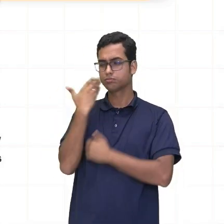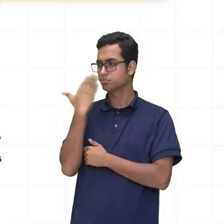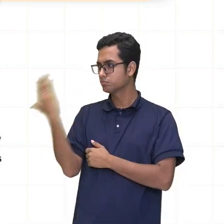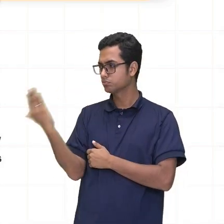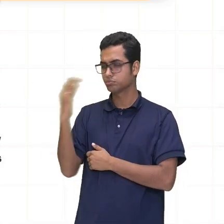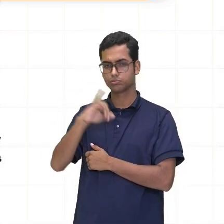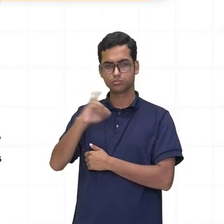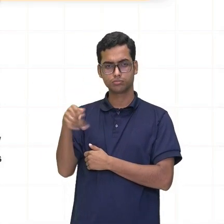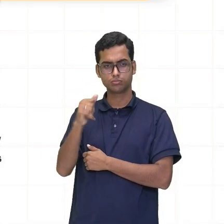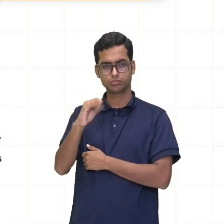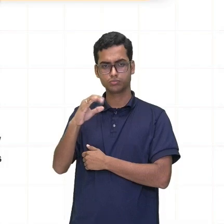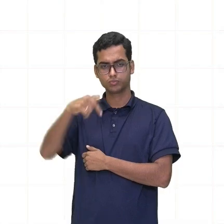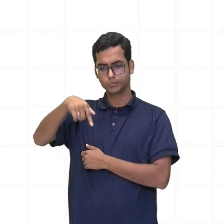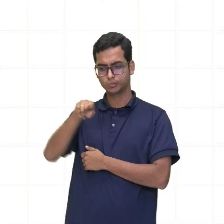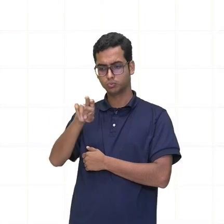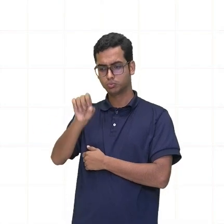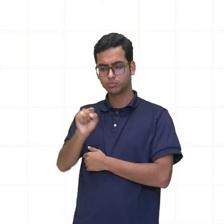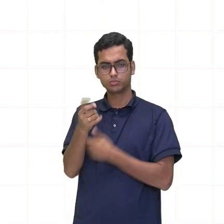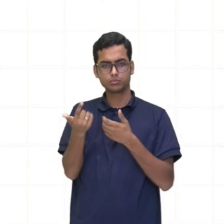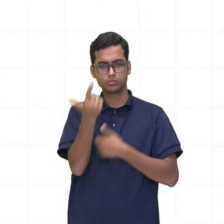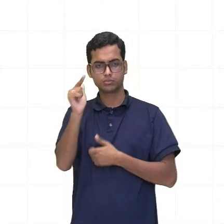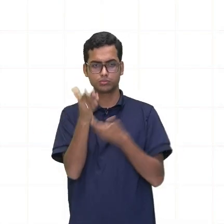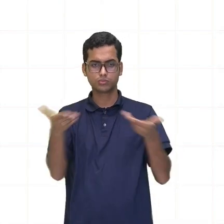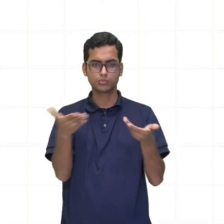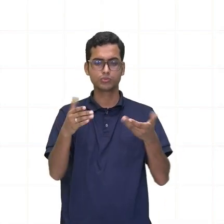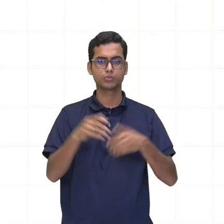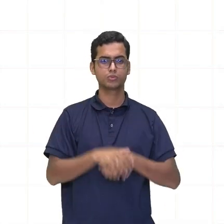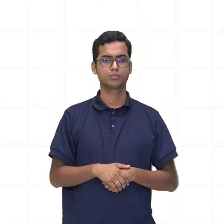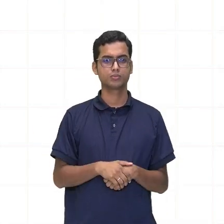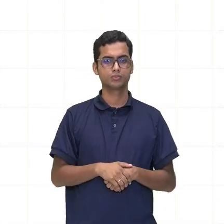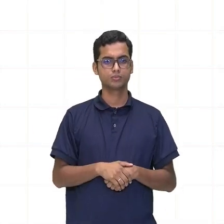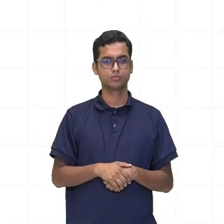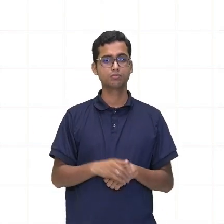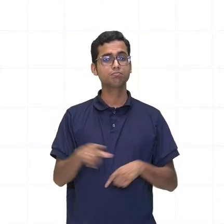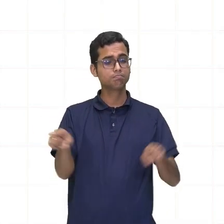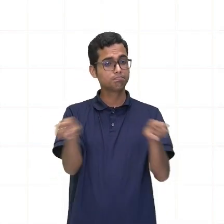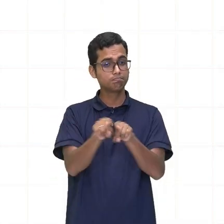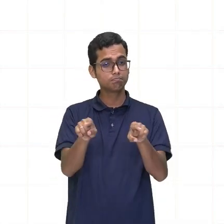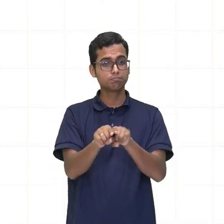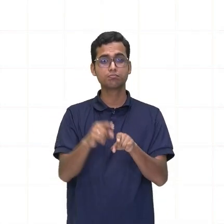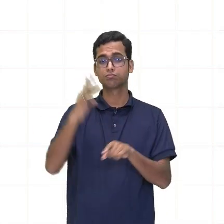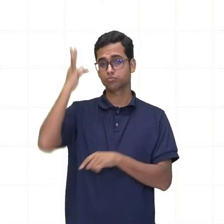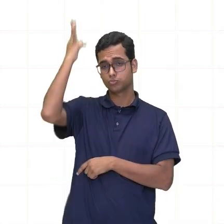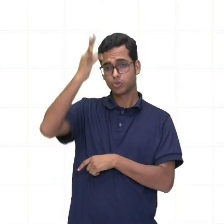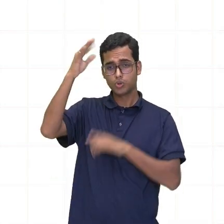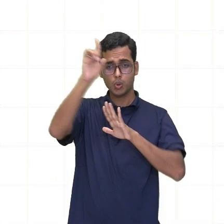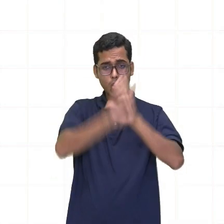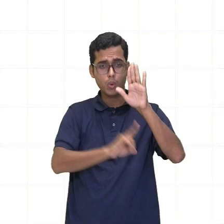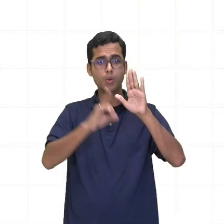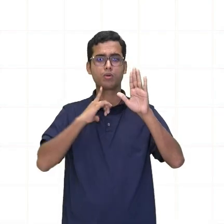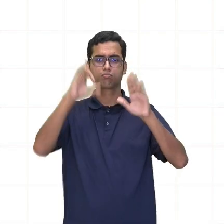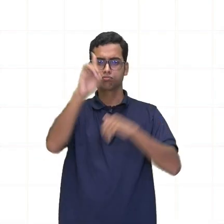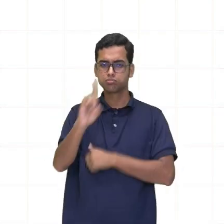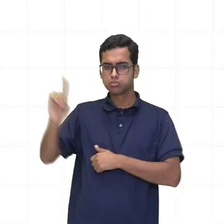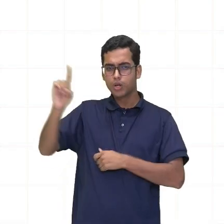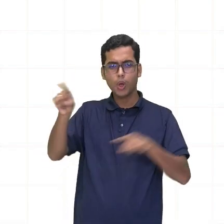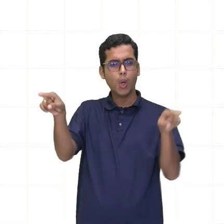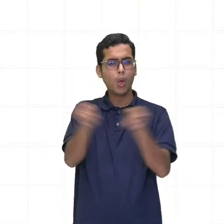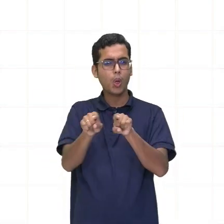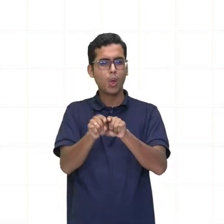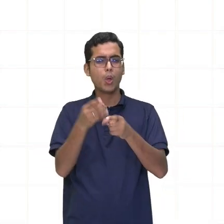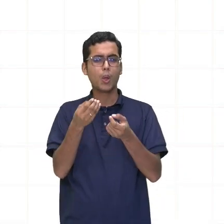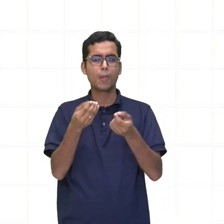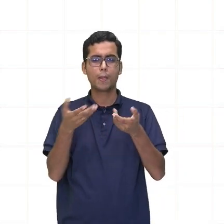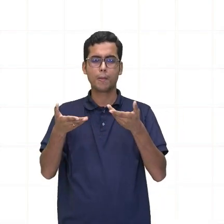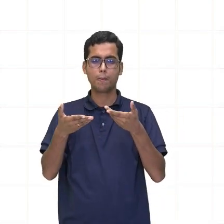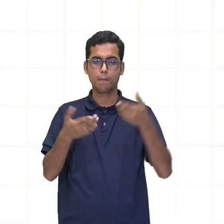certo? Continuando. Vamos verificar que ele também vai defender a teoria do direito divino, ele vai